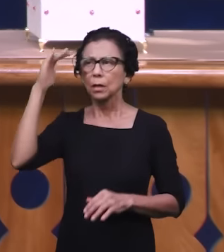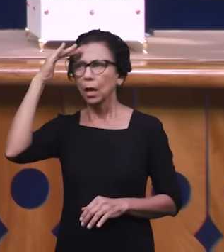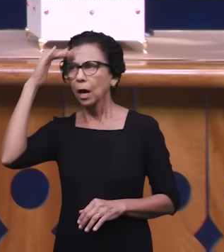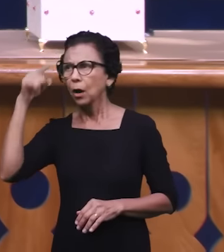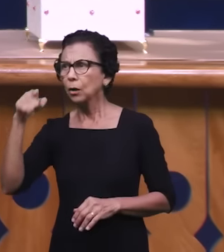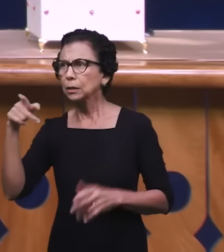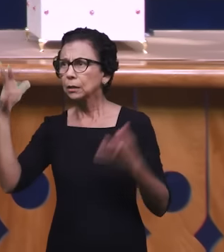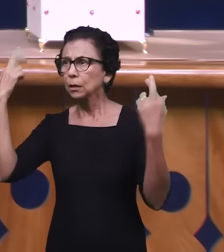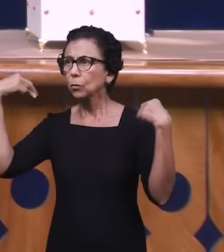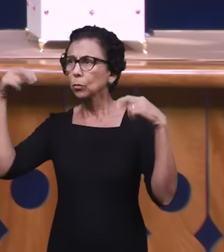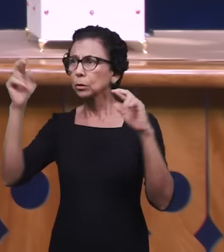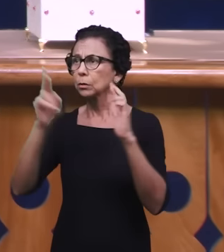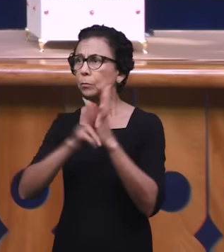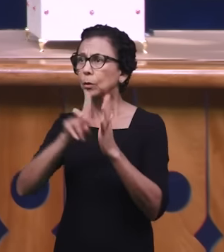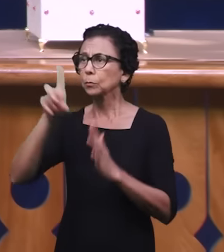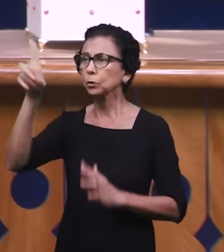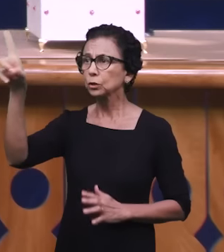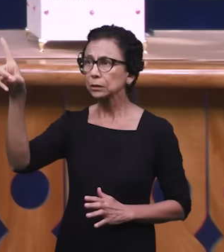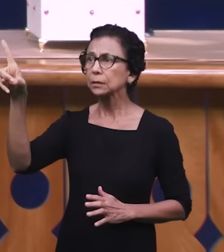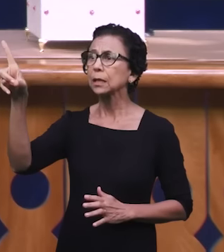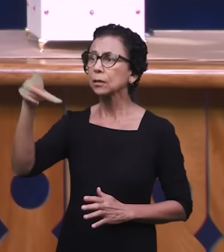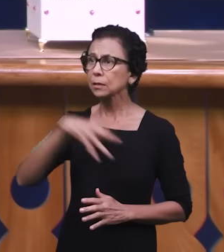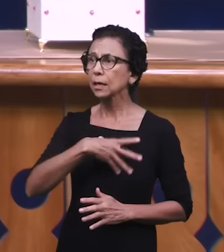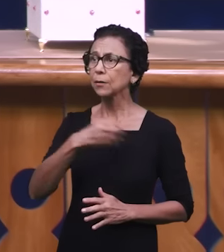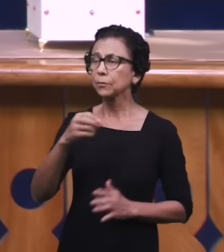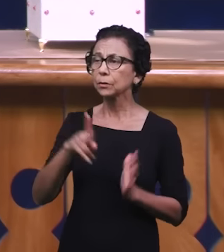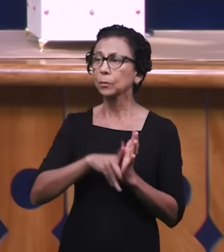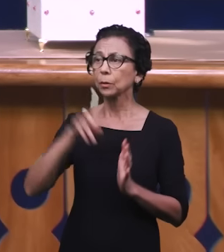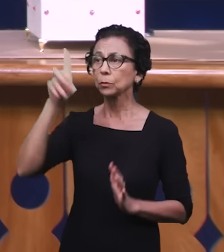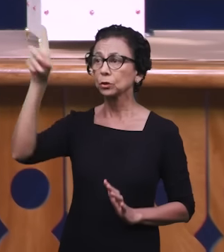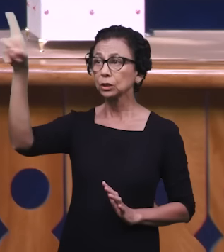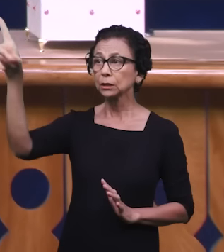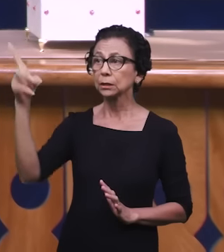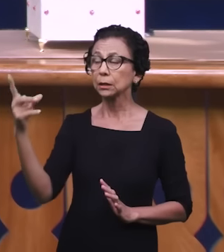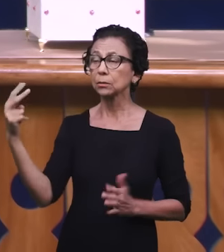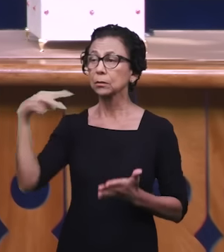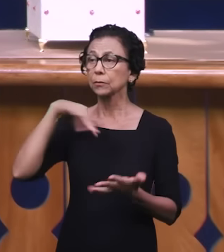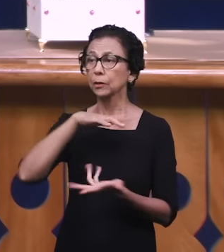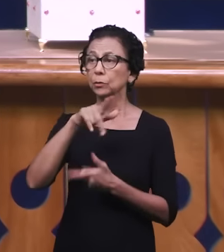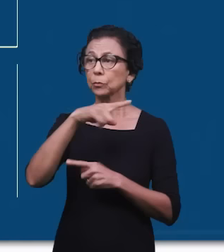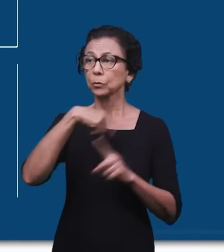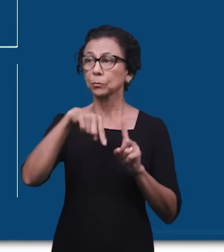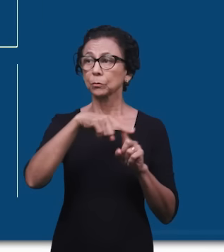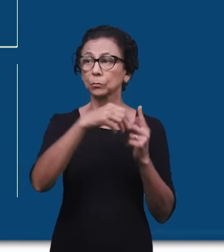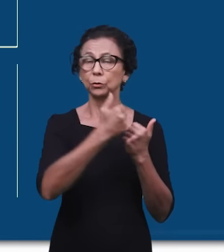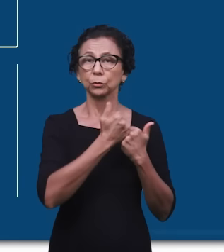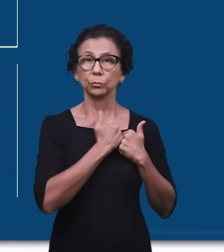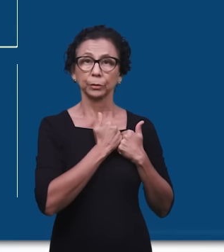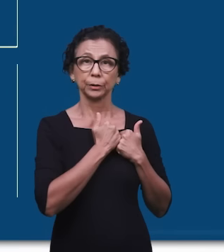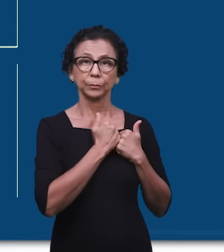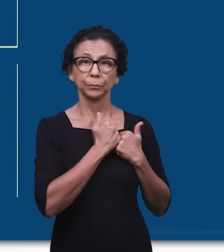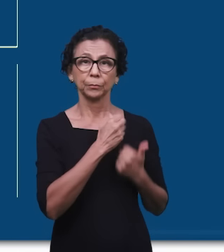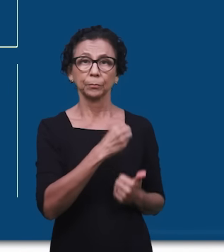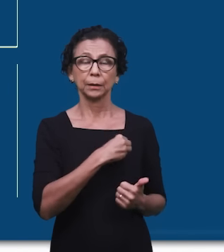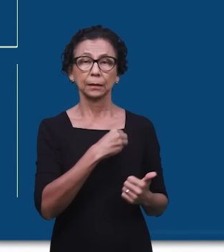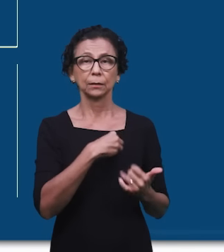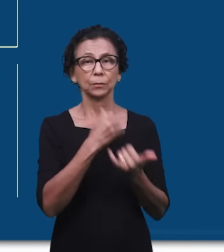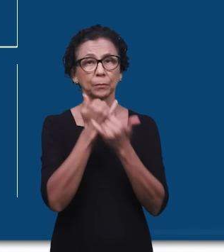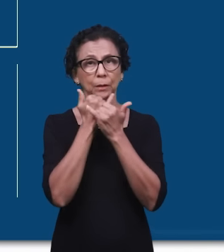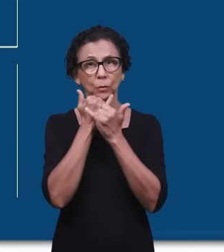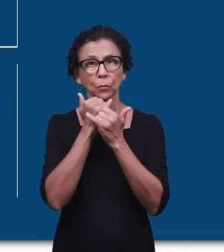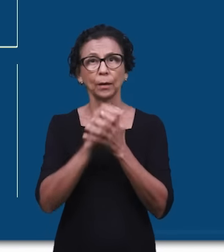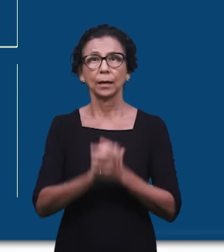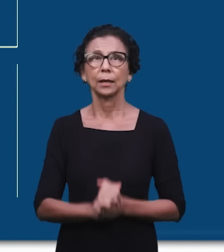havia um dia especial onde tudo era realizado. Mas Jesus disse assim, olha, vinde a mim todos vós que